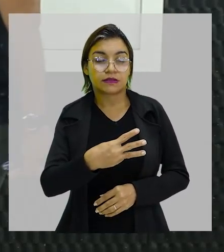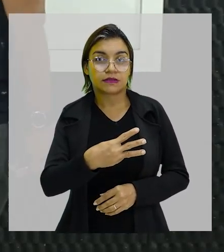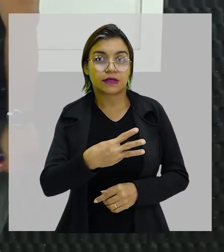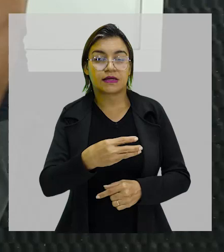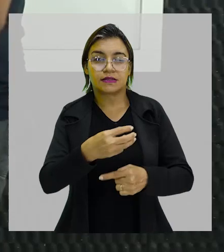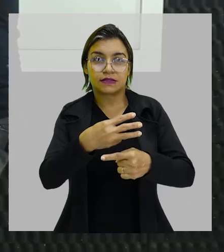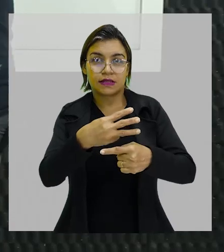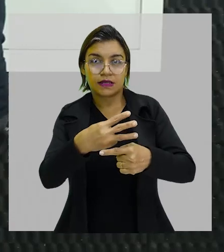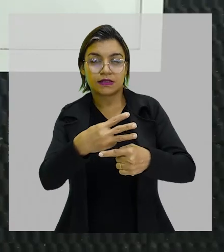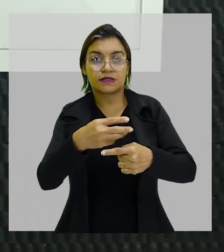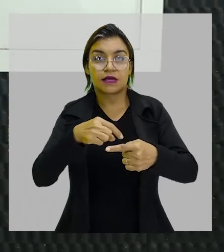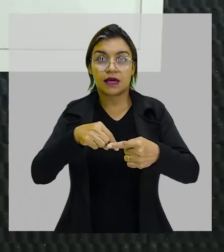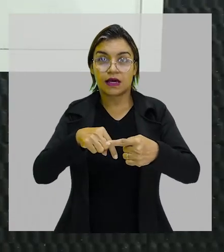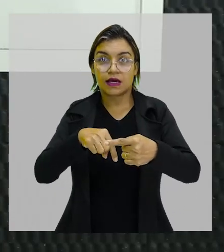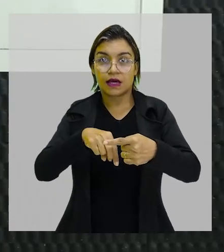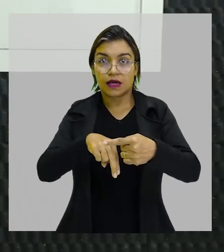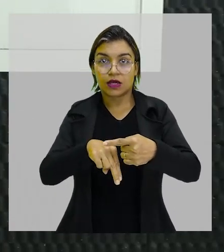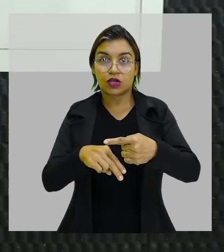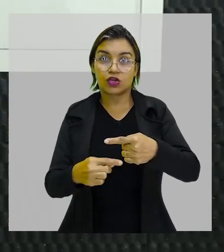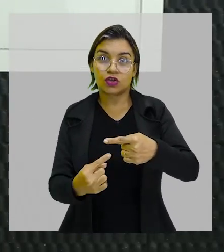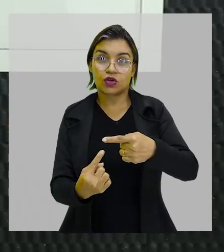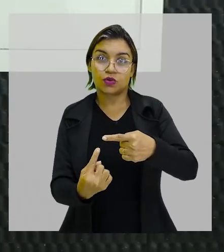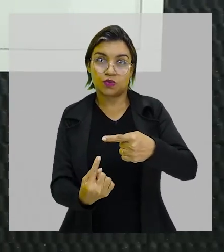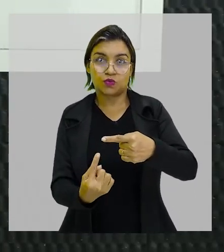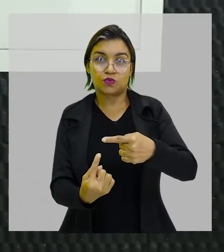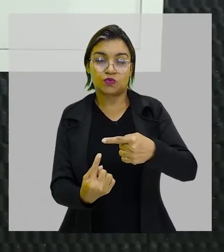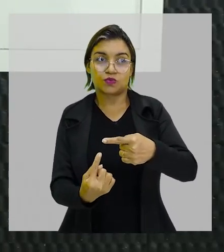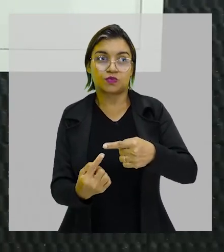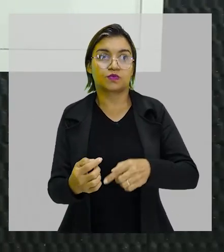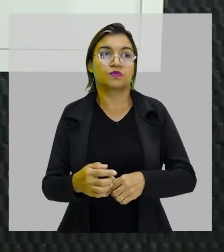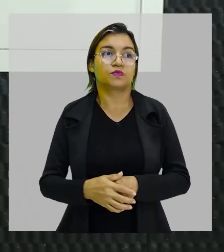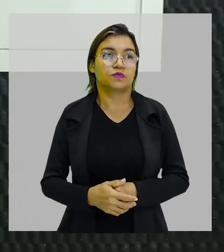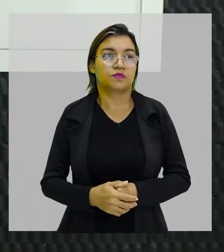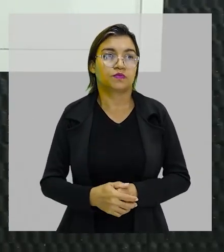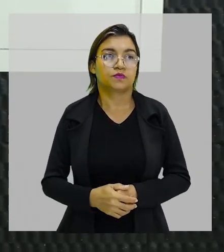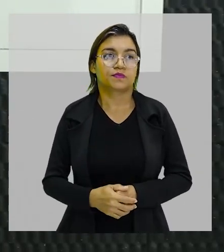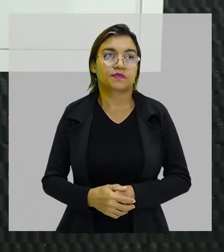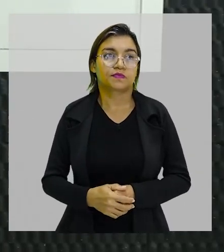N1. Deste lado eu vou deixar, ó, R,